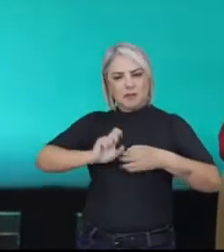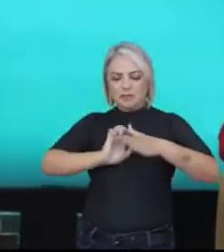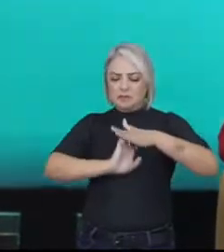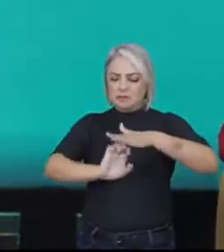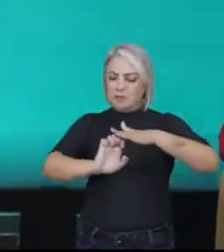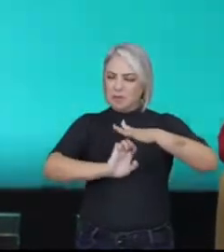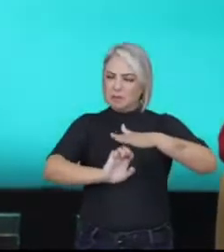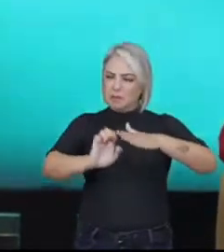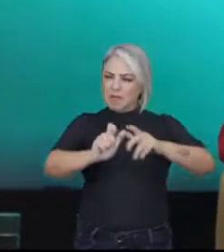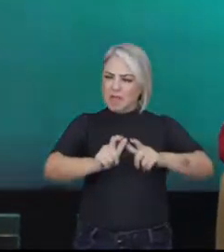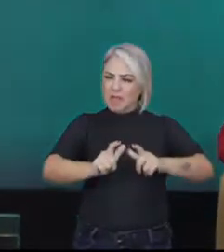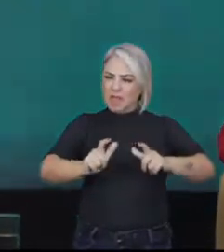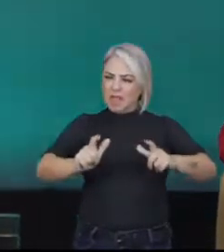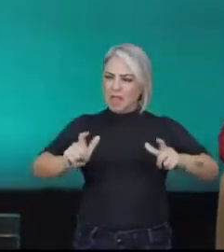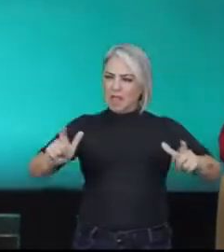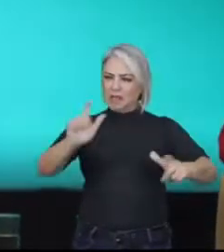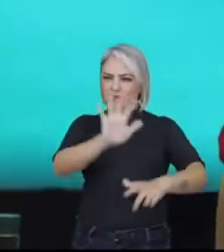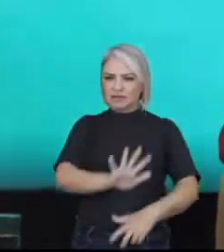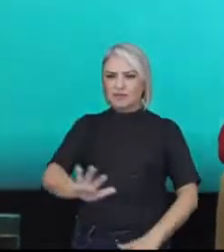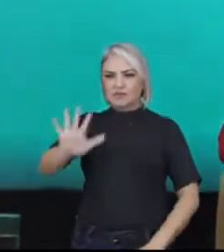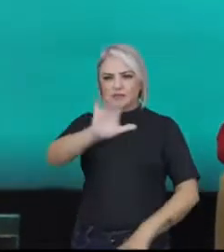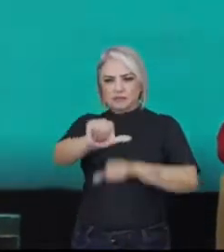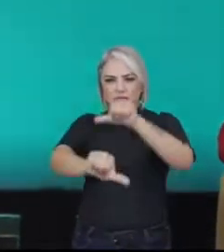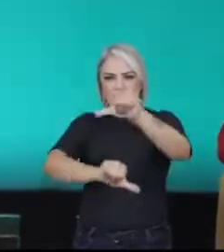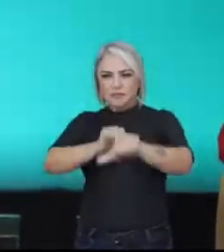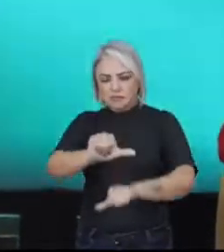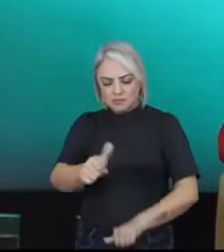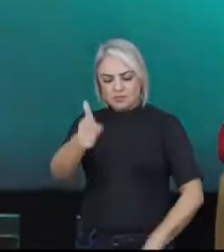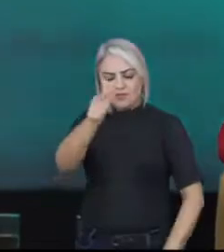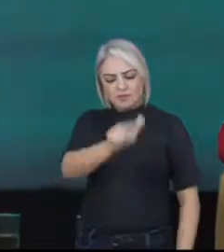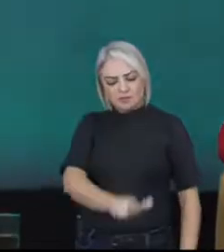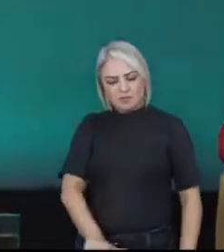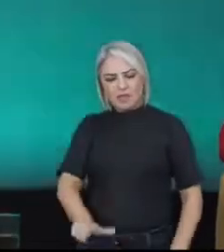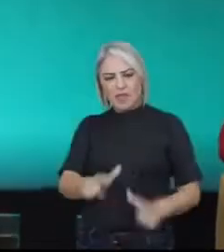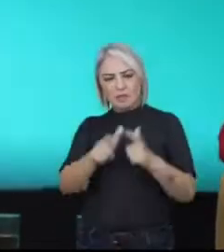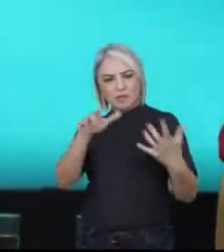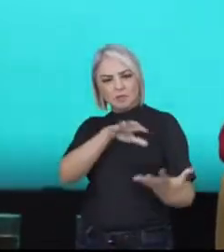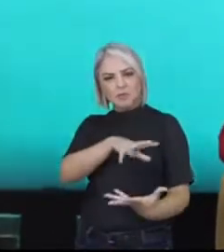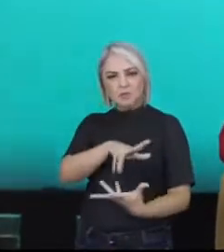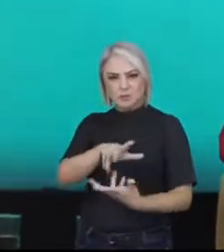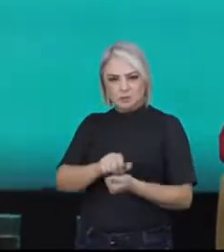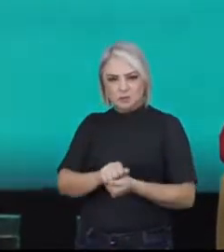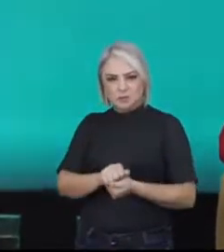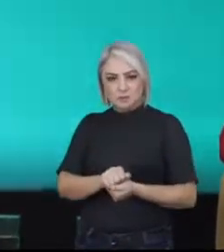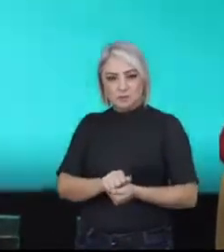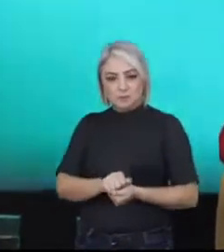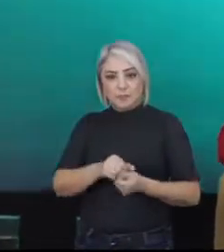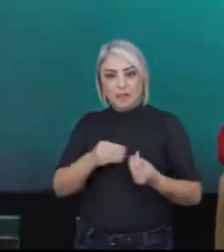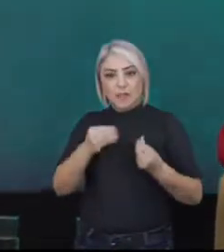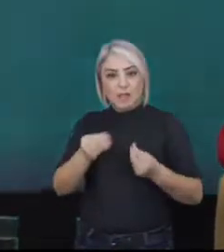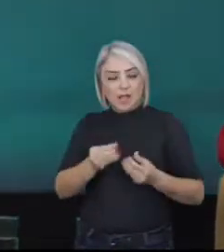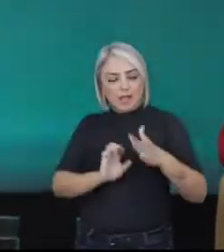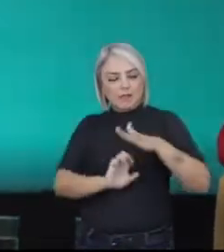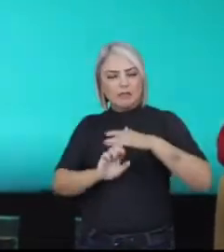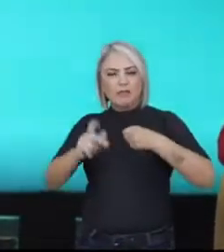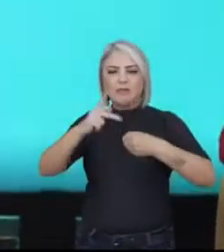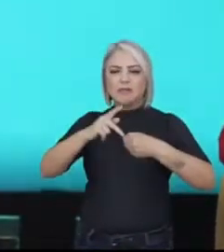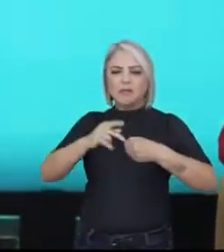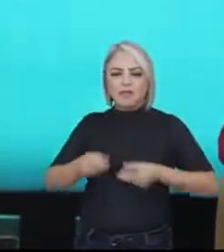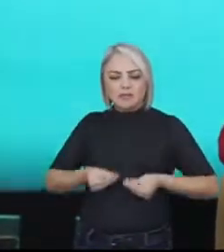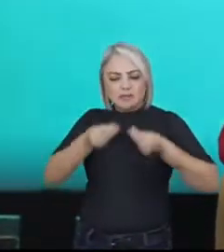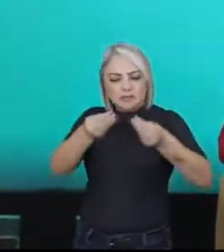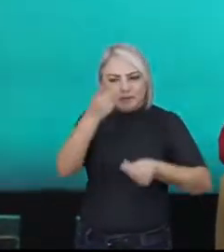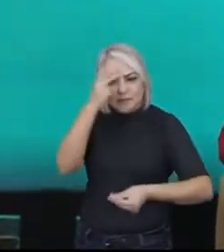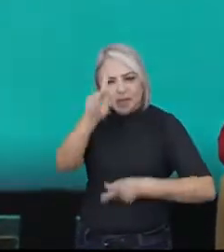nacional e se transformar outra vez numa das maiores do mundo. Colocá-la de novo a serviço do povo brasileiro e não